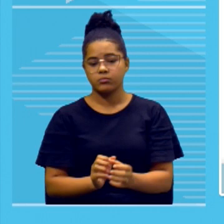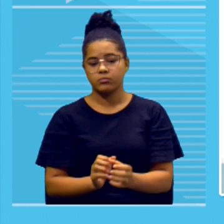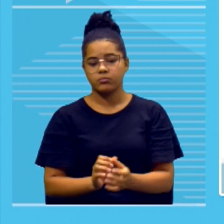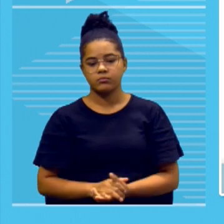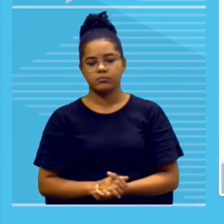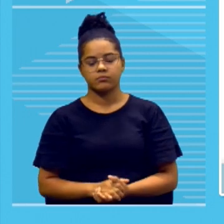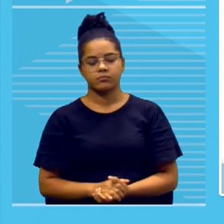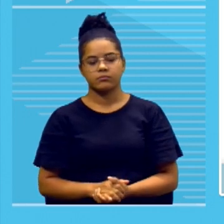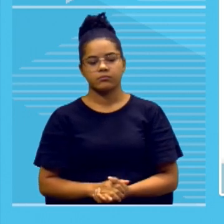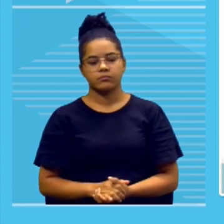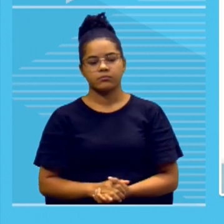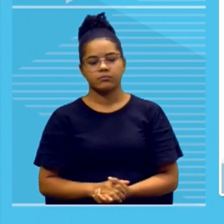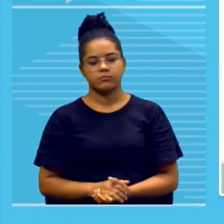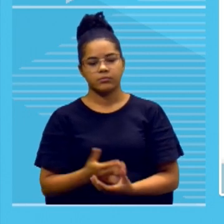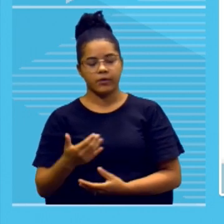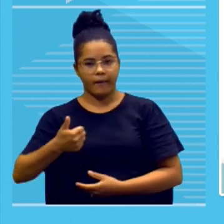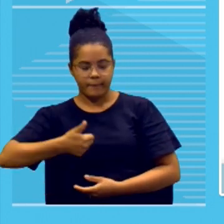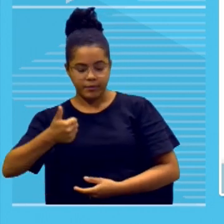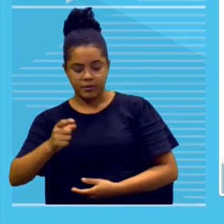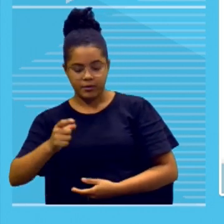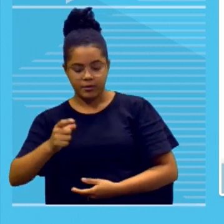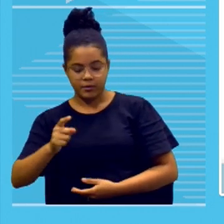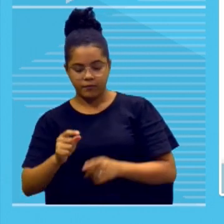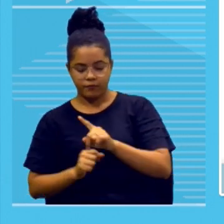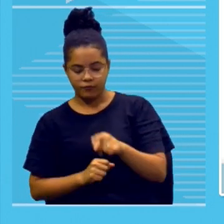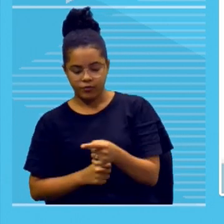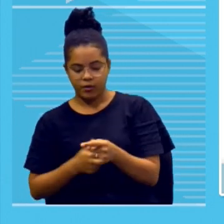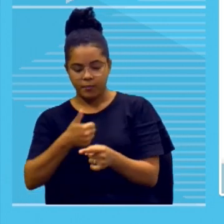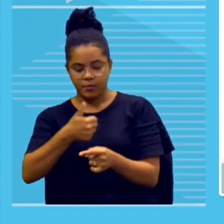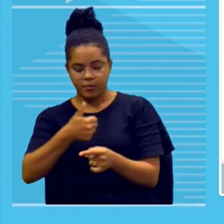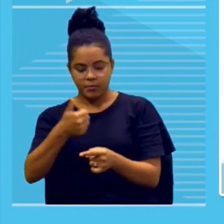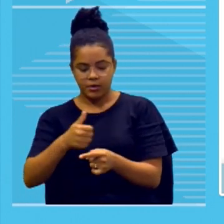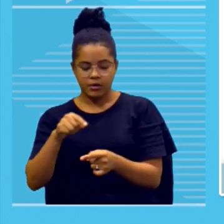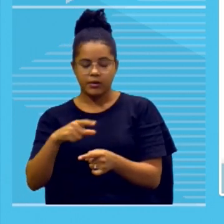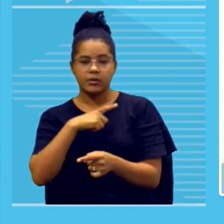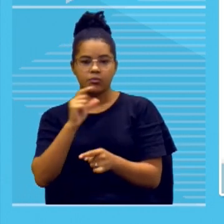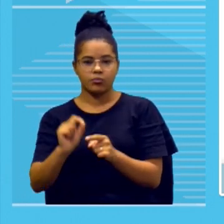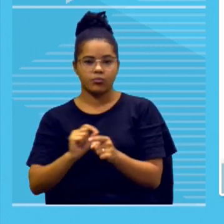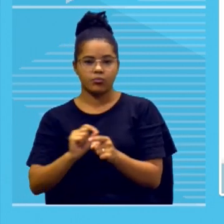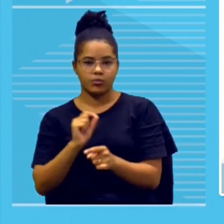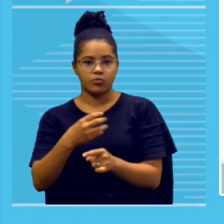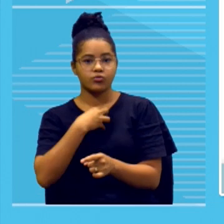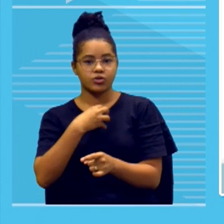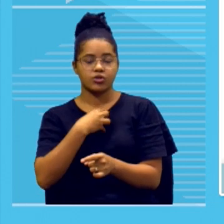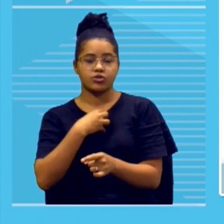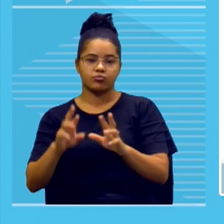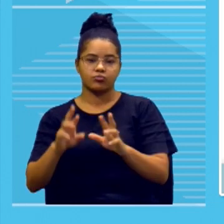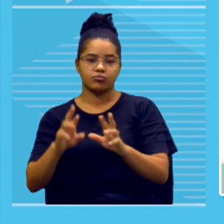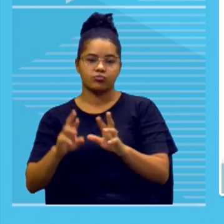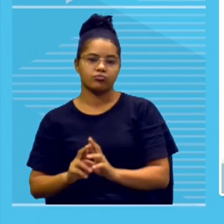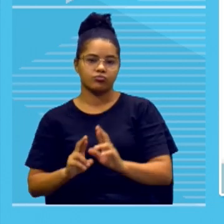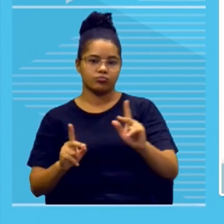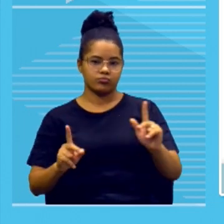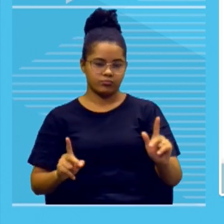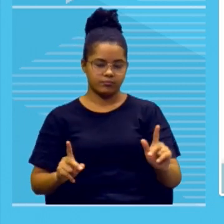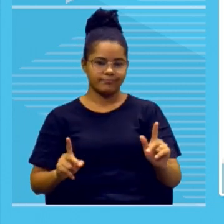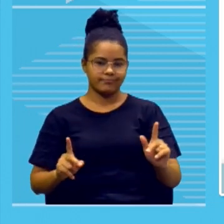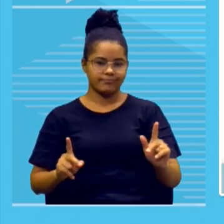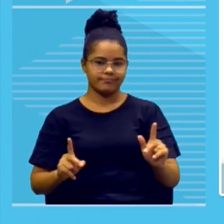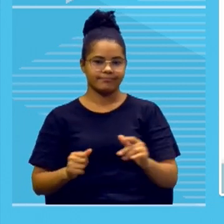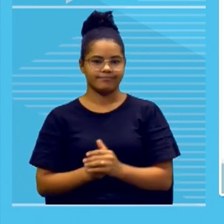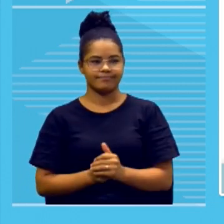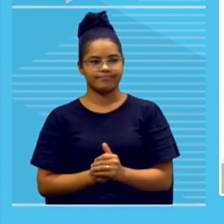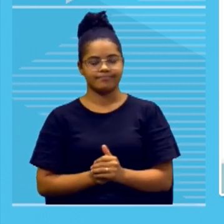A primeira vírgula, ela é utilizada com outro sentido, tá? Porque aí eu tenho duas orações